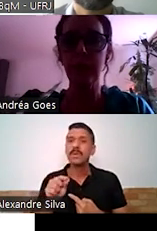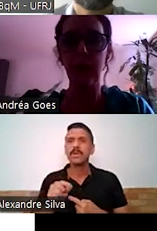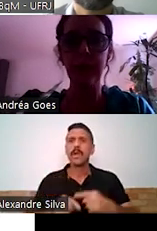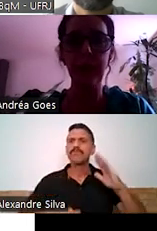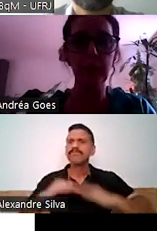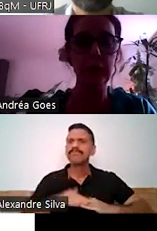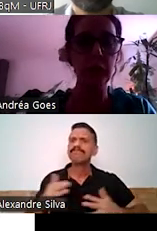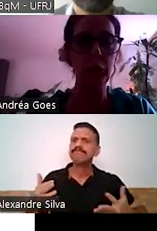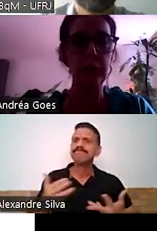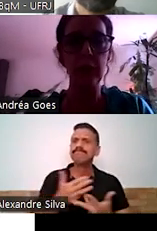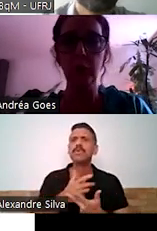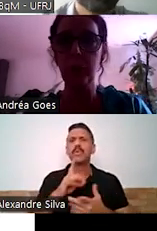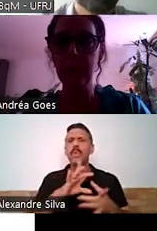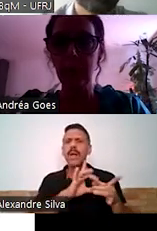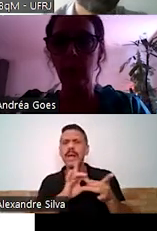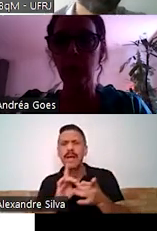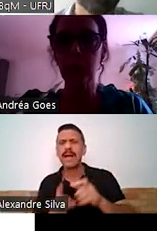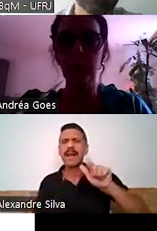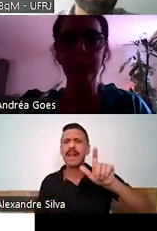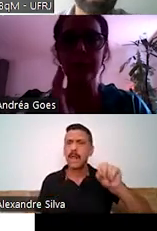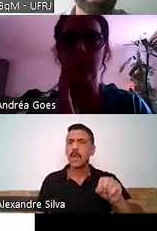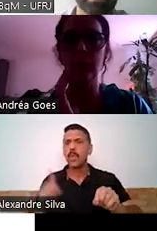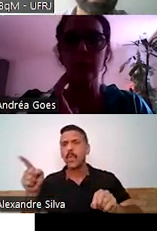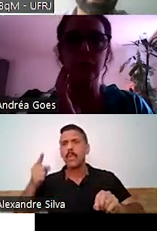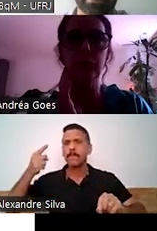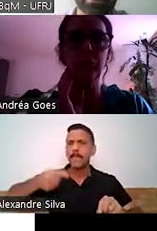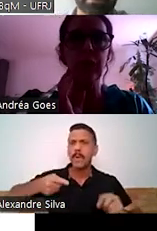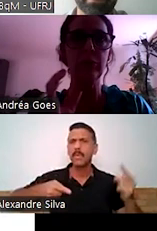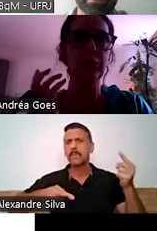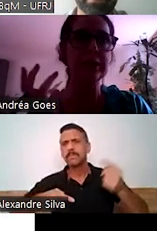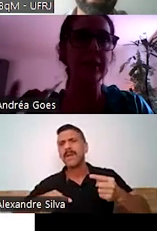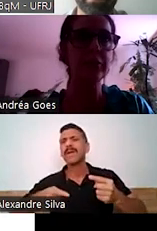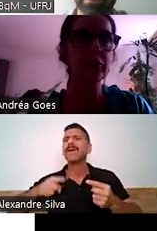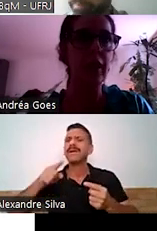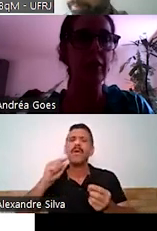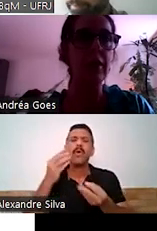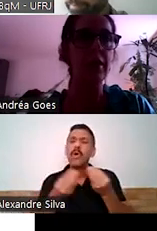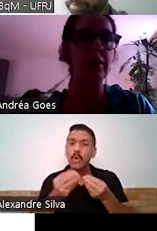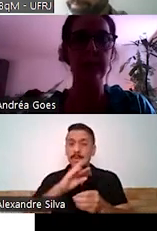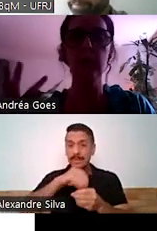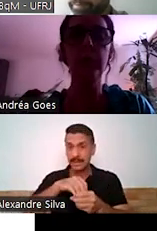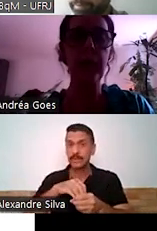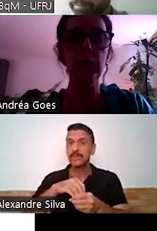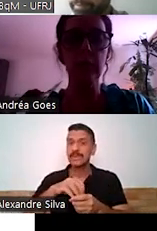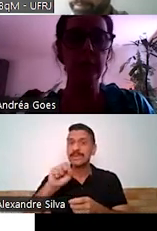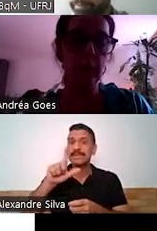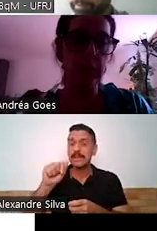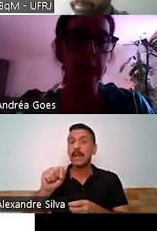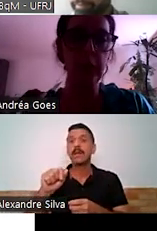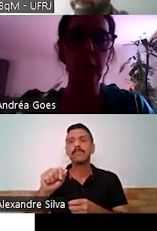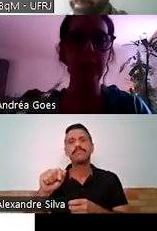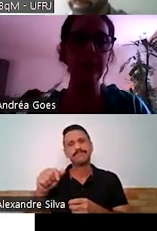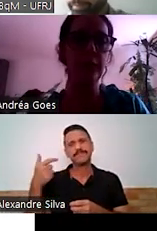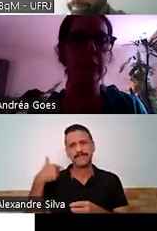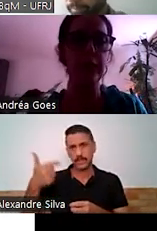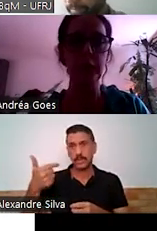dominância de alelos, que um alelo domina o outro. Como é que os alunos na sala de aula, ensino médio, que eu me